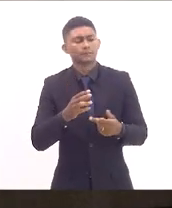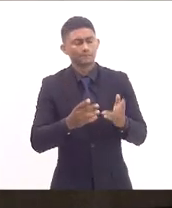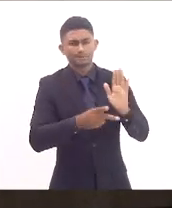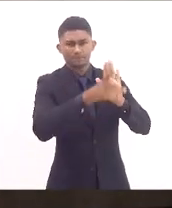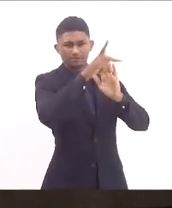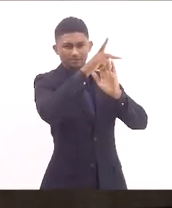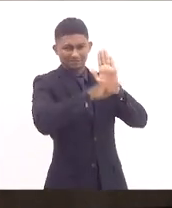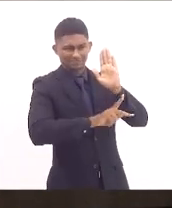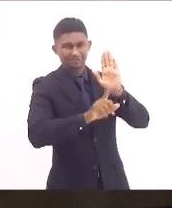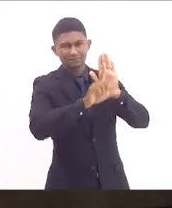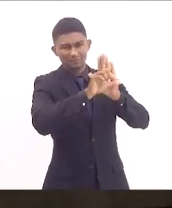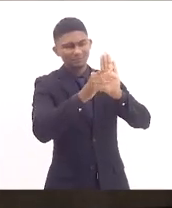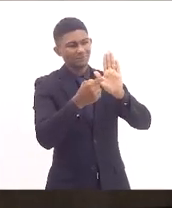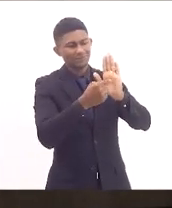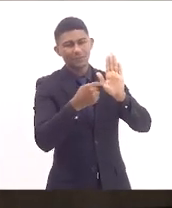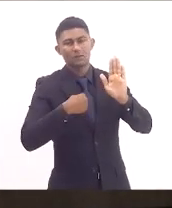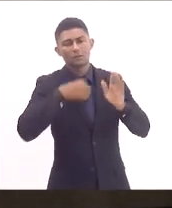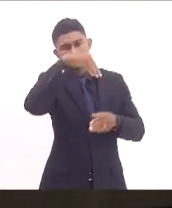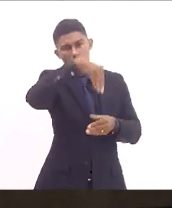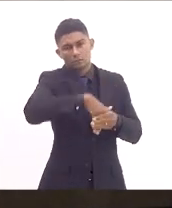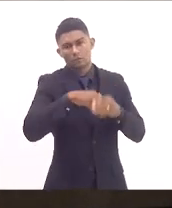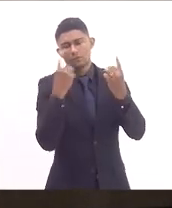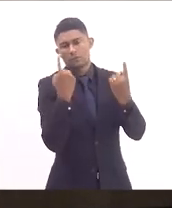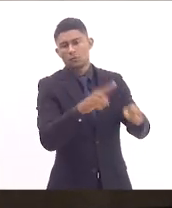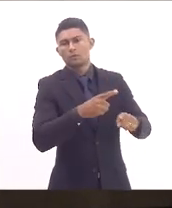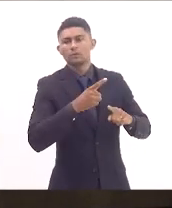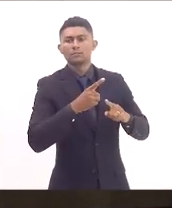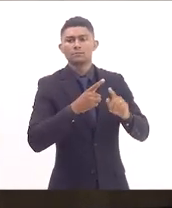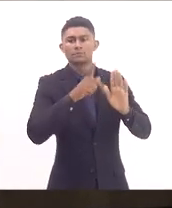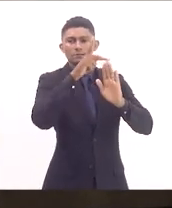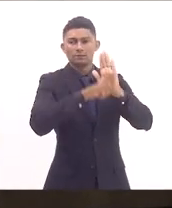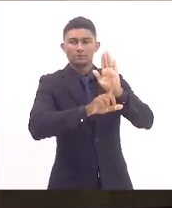projeto eu quero votar contra o projeto 681